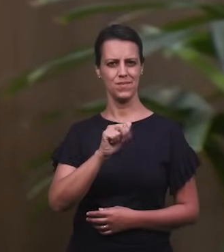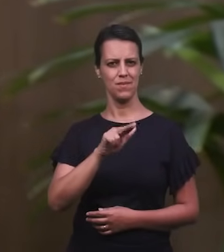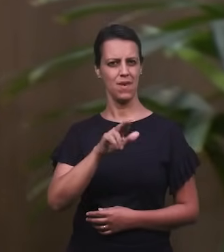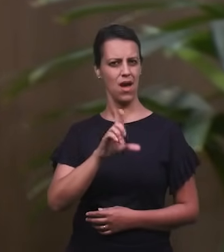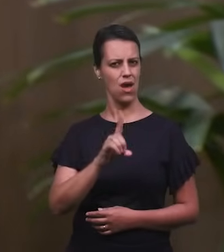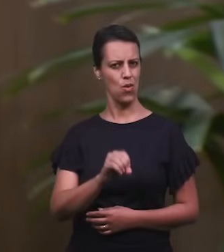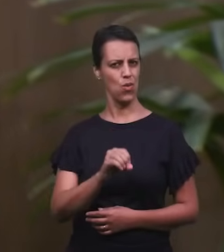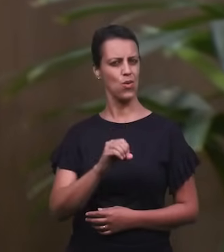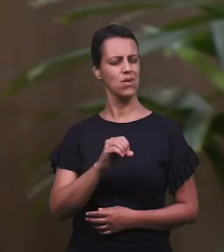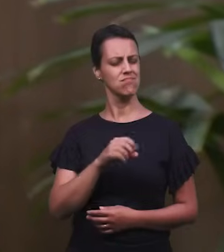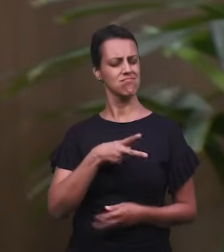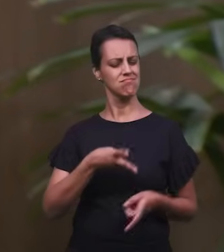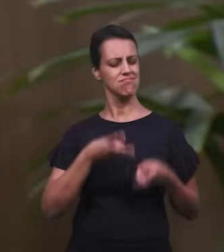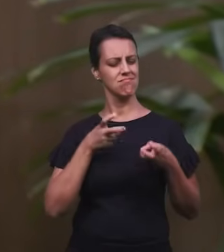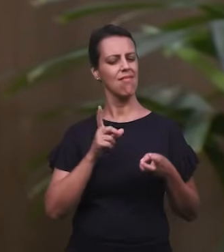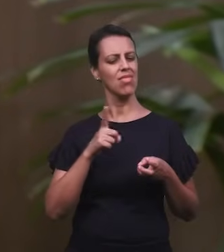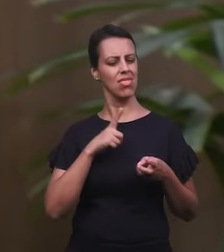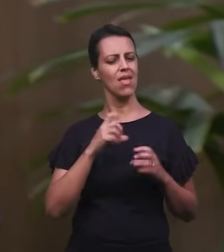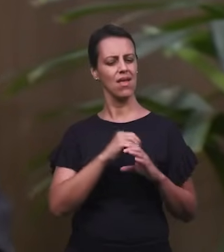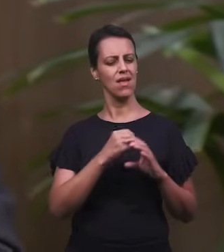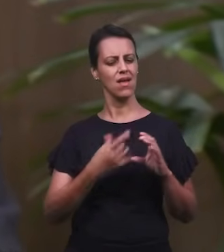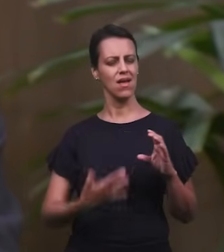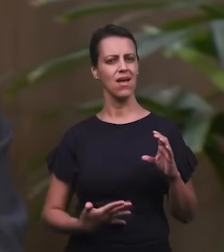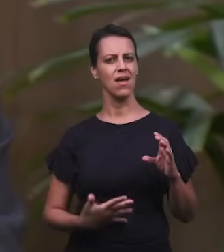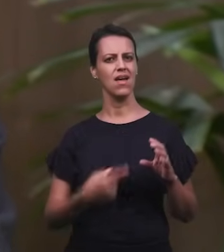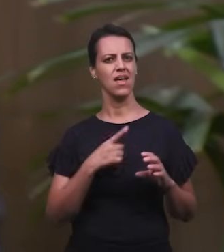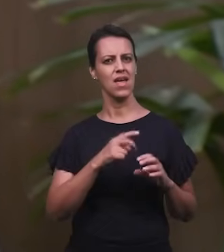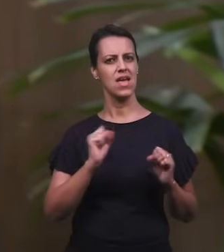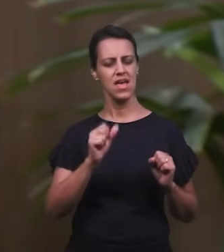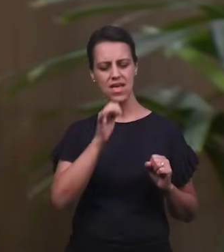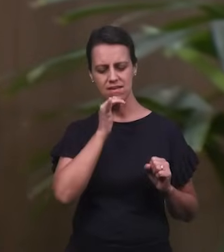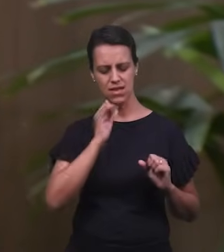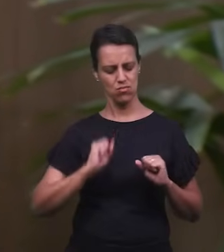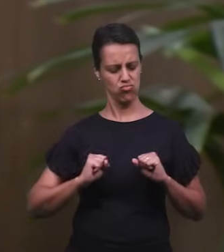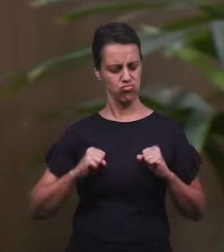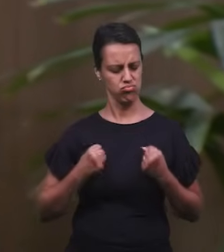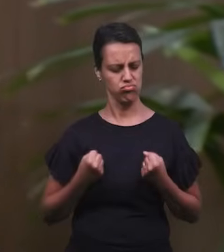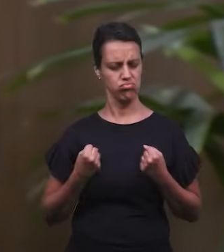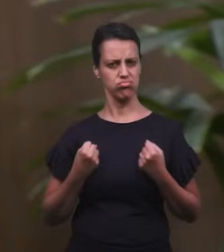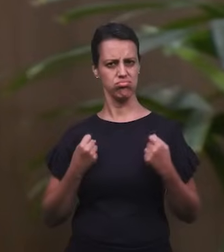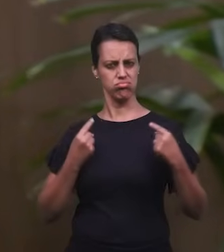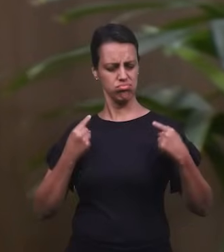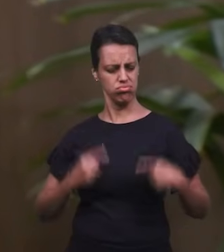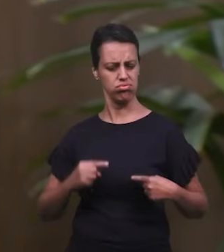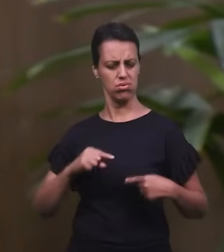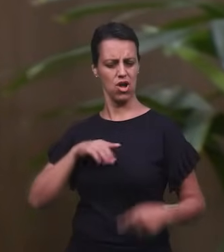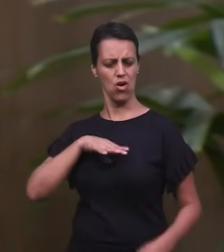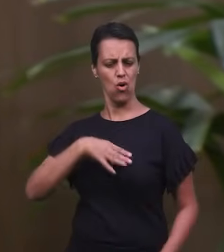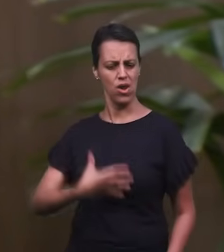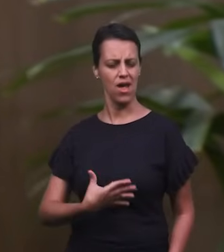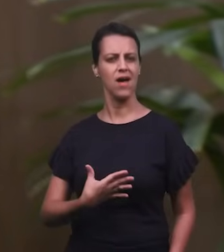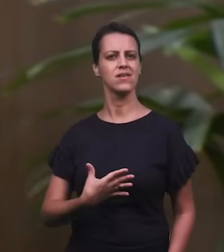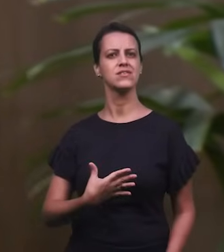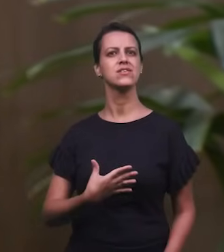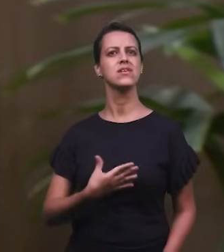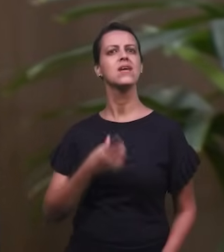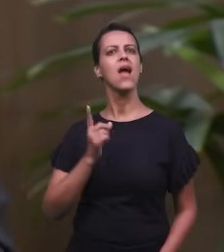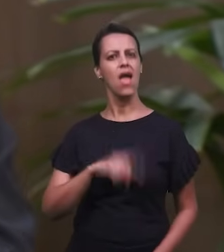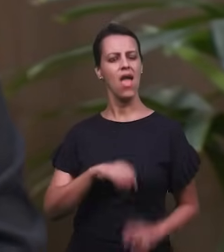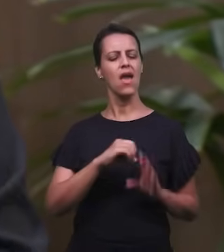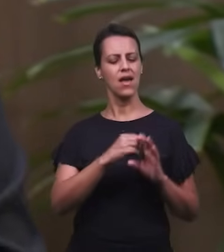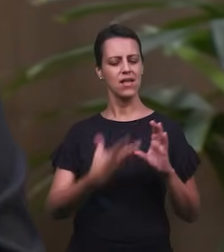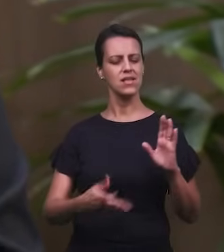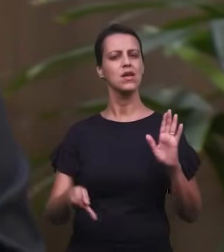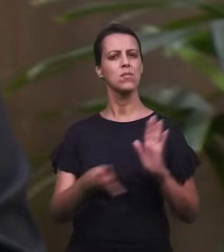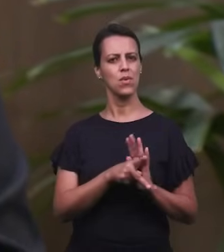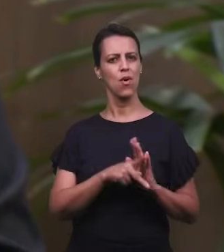características, né, até anotei aqui, por exemplo, força de vontade, determinação, coragem, que são características